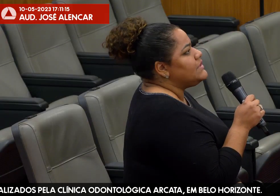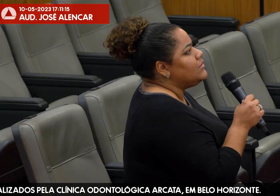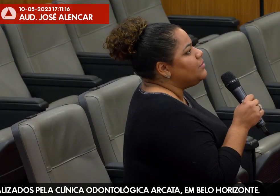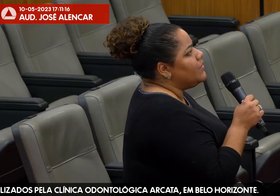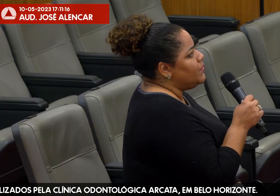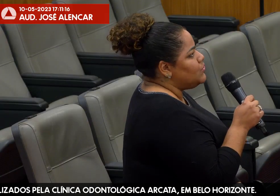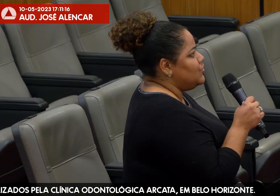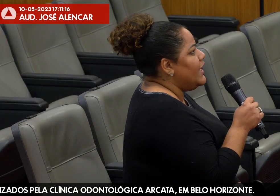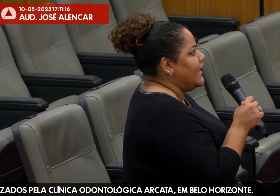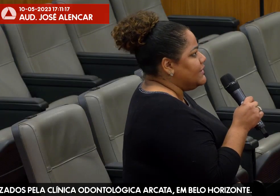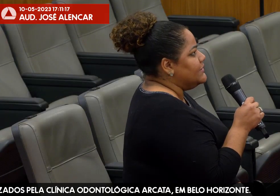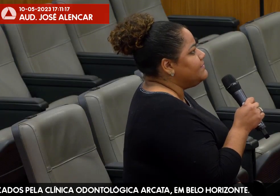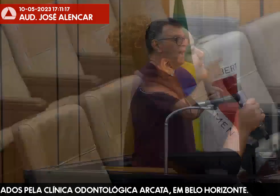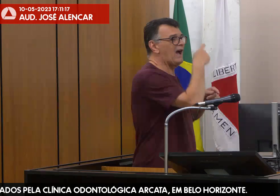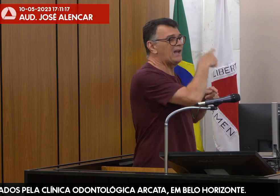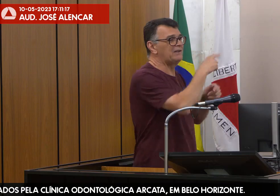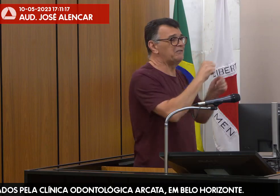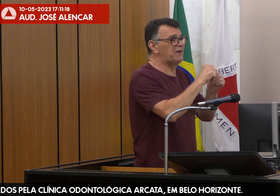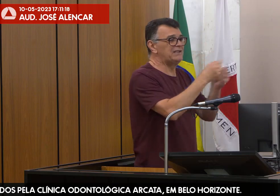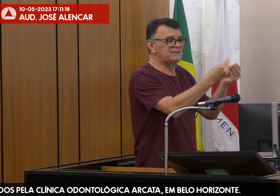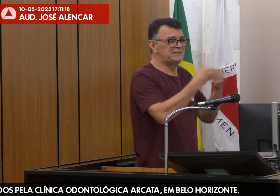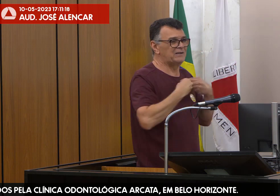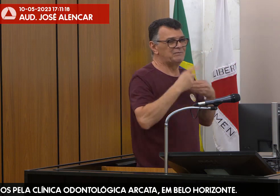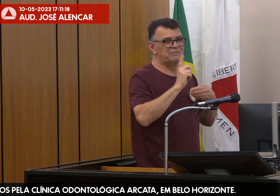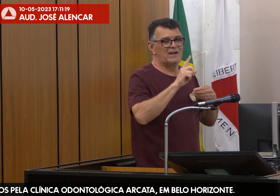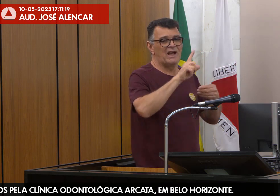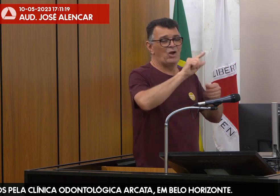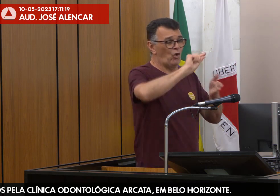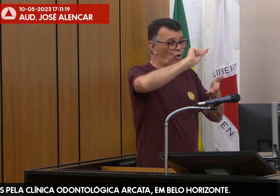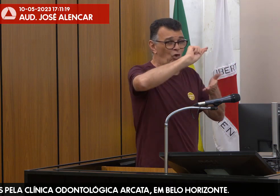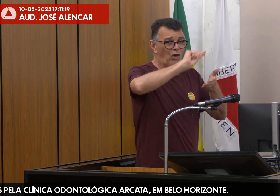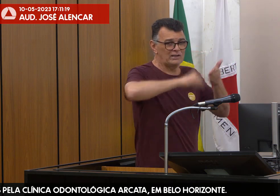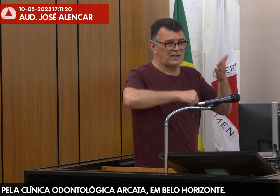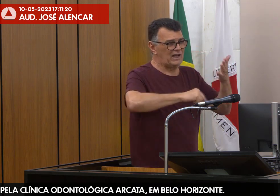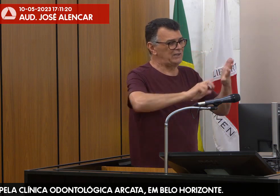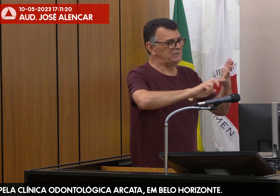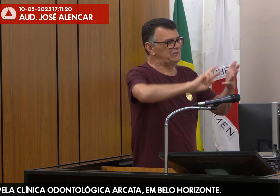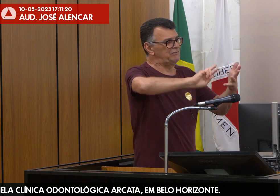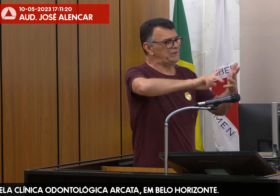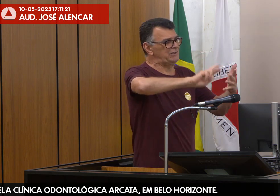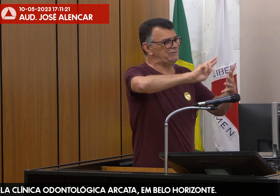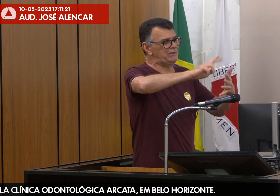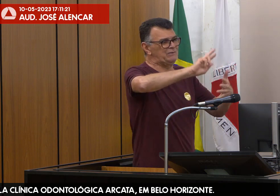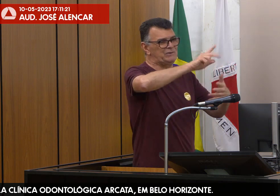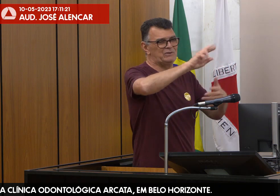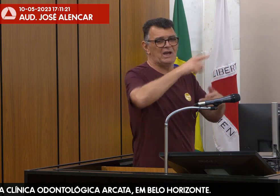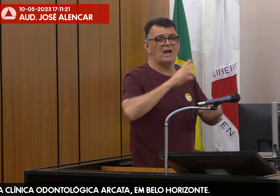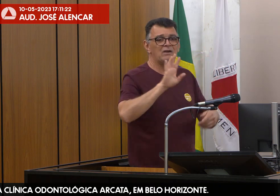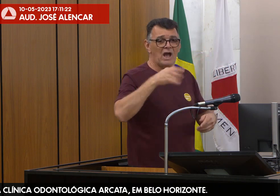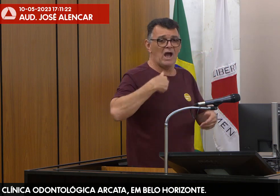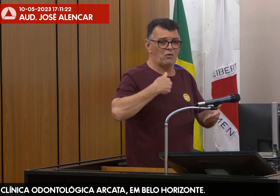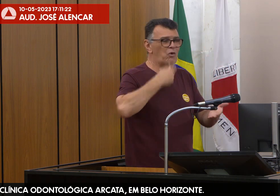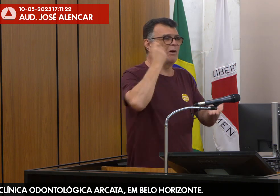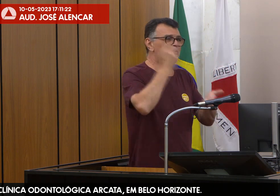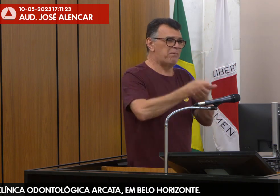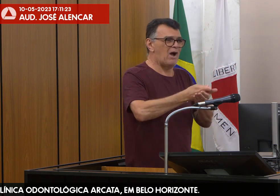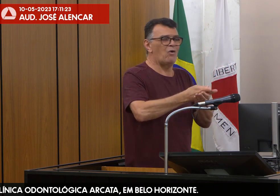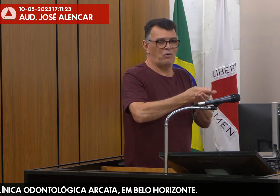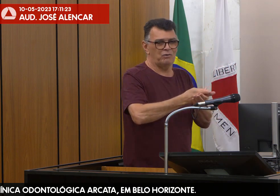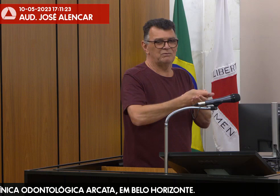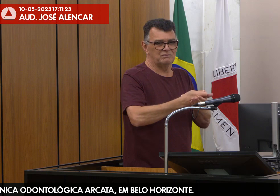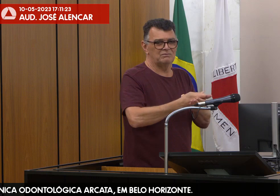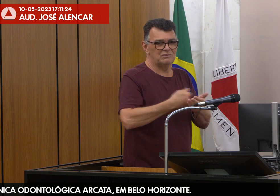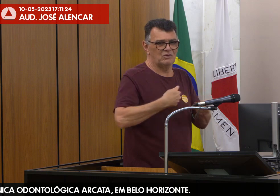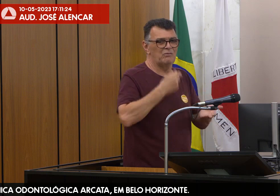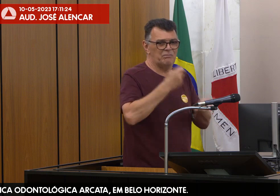para deduzir no meu imposto de renda e eu pedi a empresa pedir várias vezes e